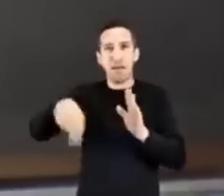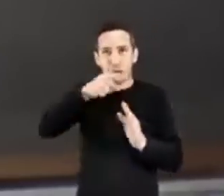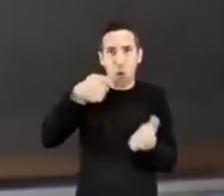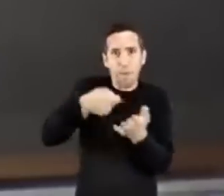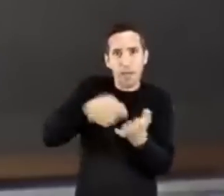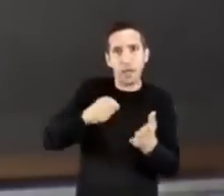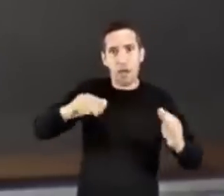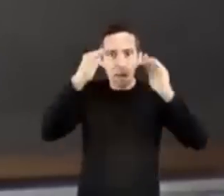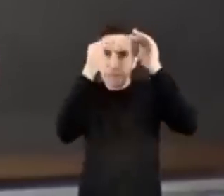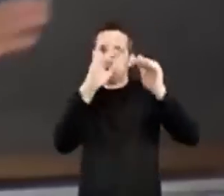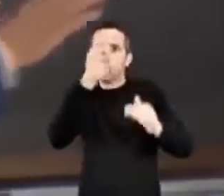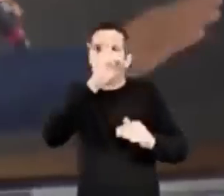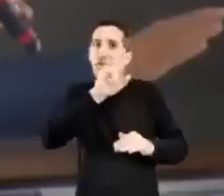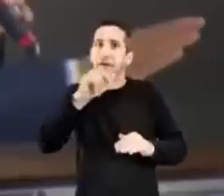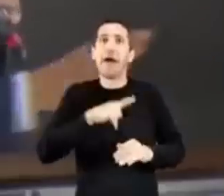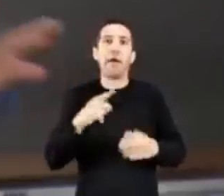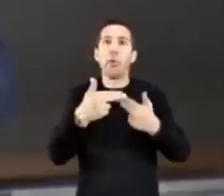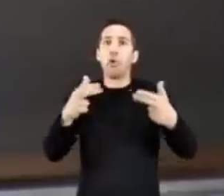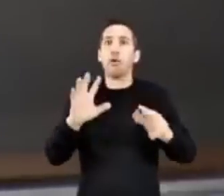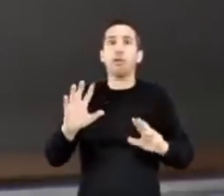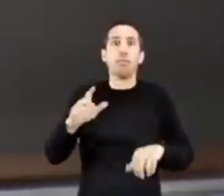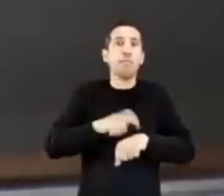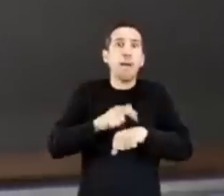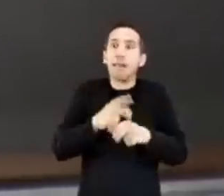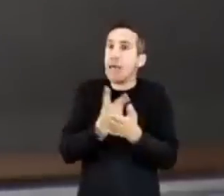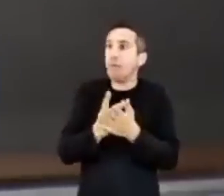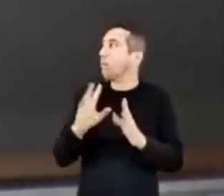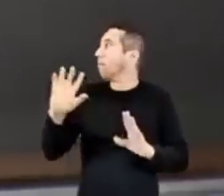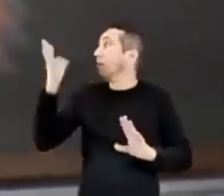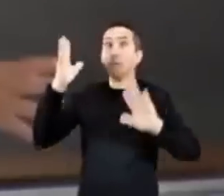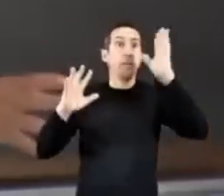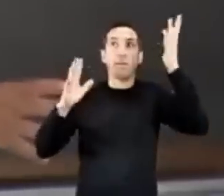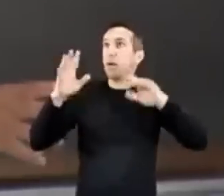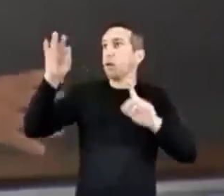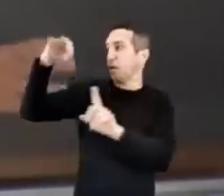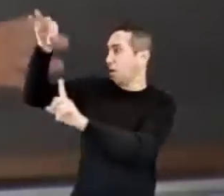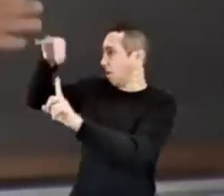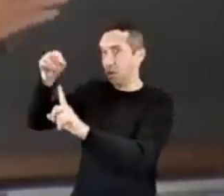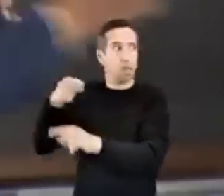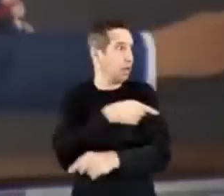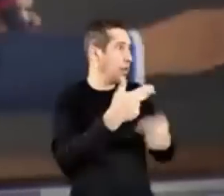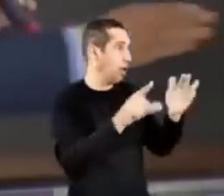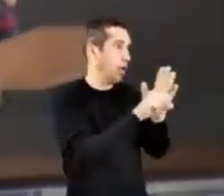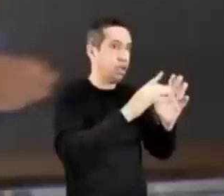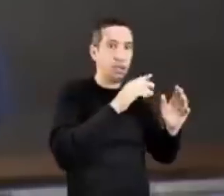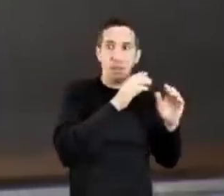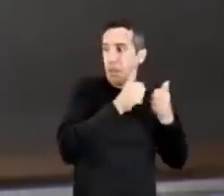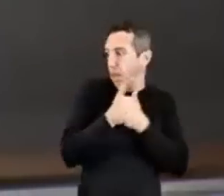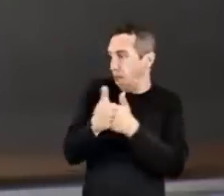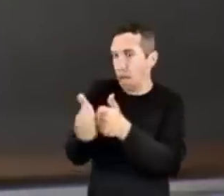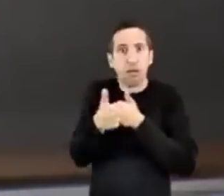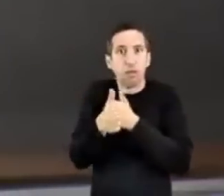meio que simultaneamente a pregação pro lado derramento do Espírito Santo do outro perseguição do outro